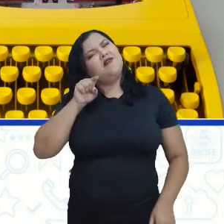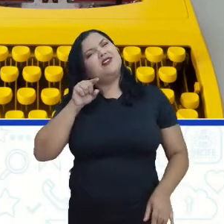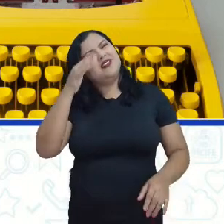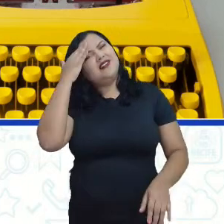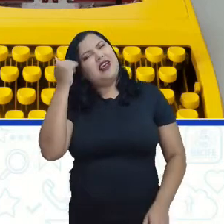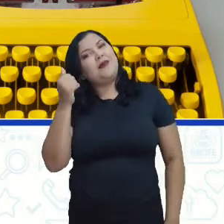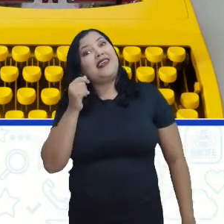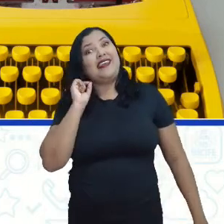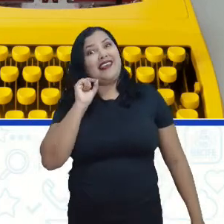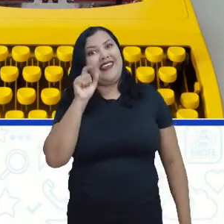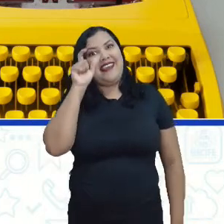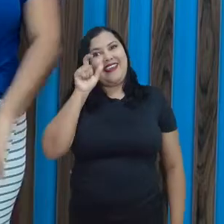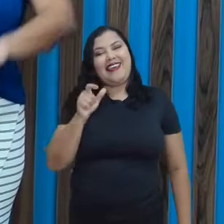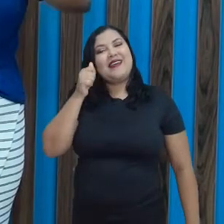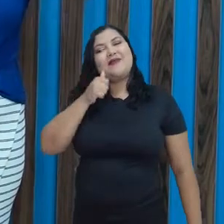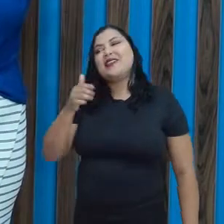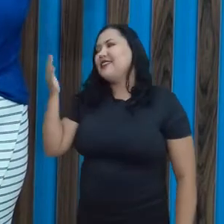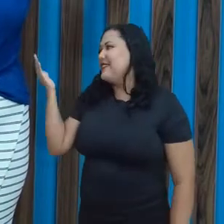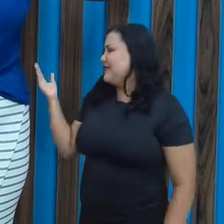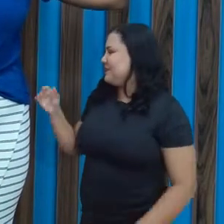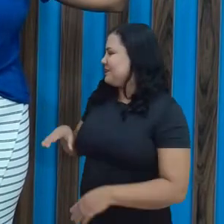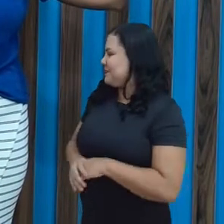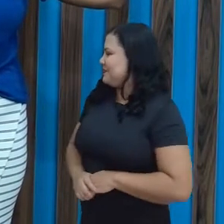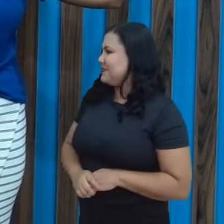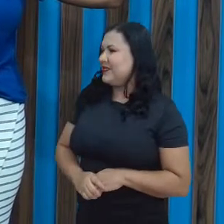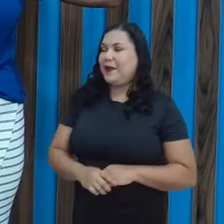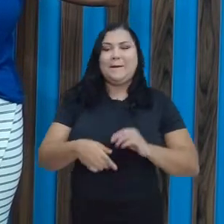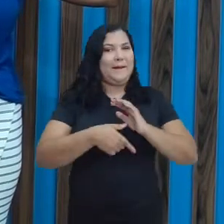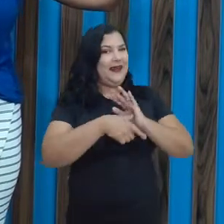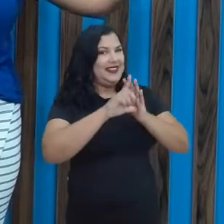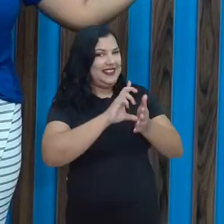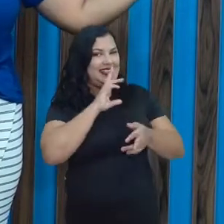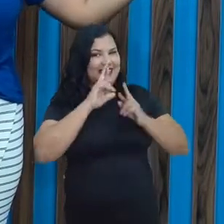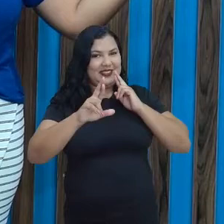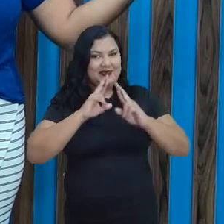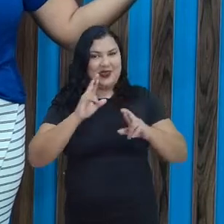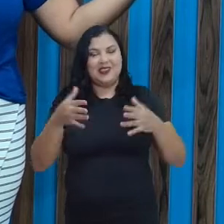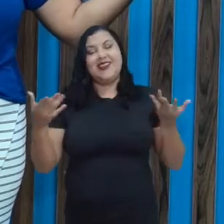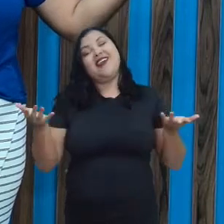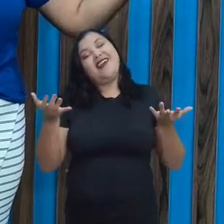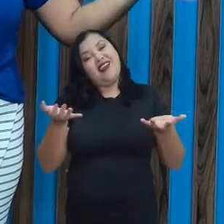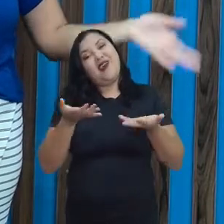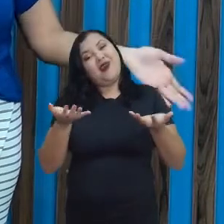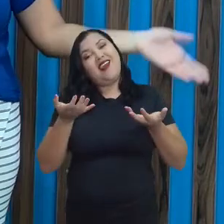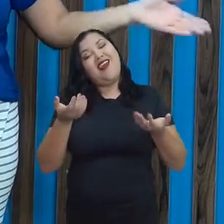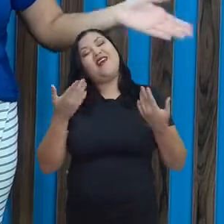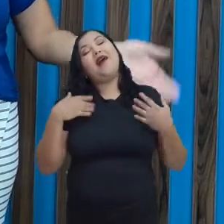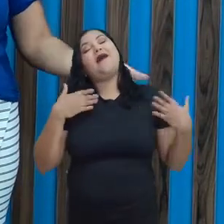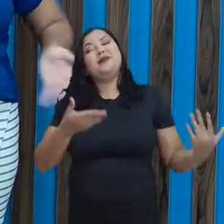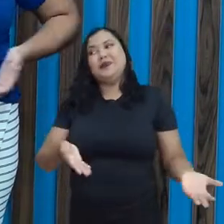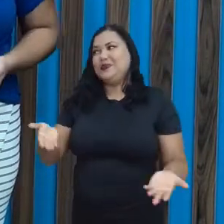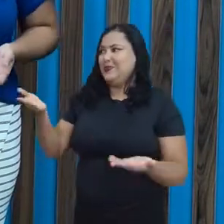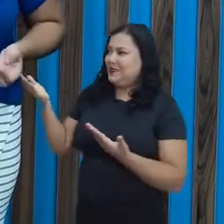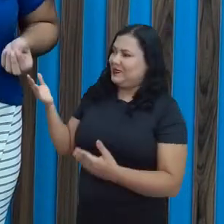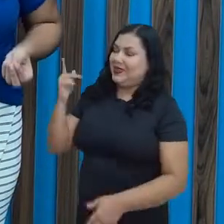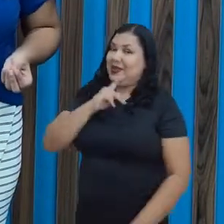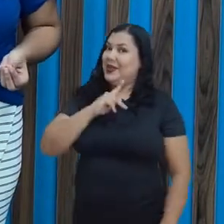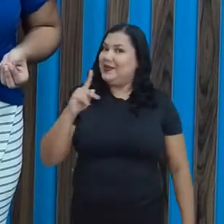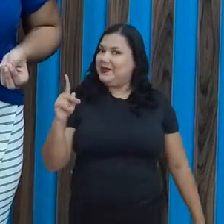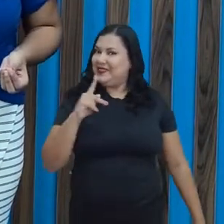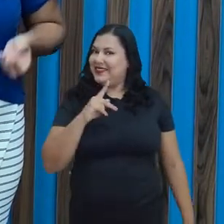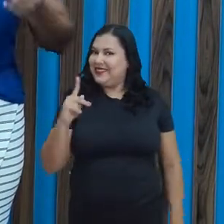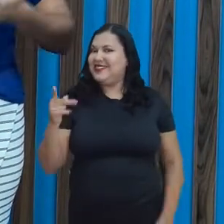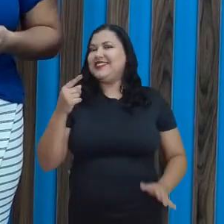Frank? Mas antes dessas respostas todas, eu quero o quê? Apresentar quem está no nosso